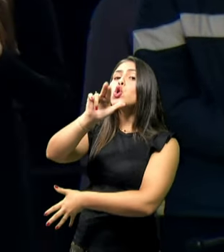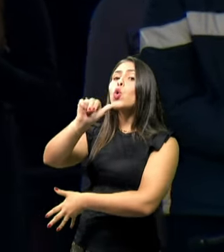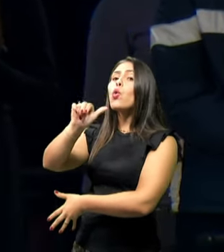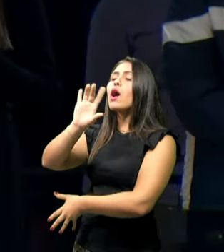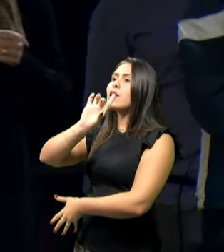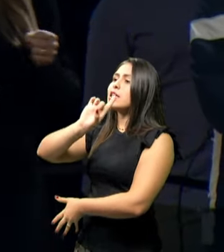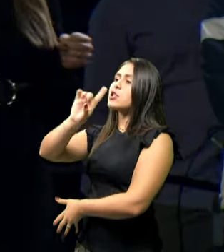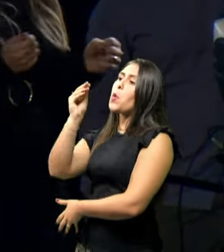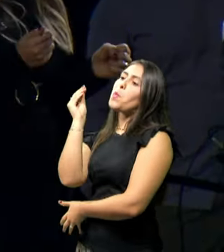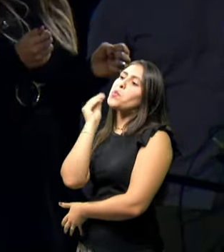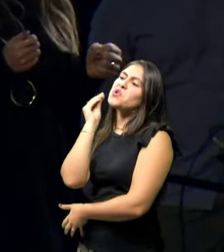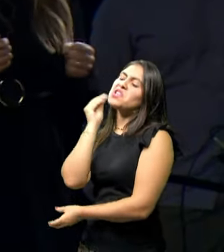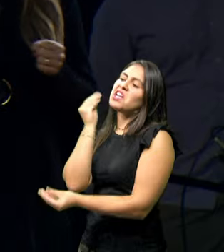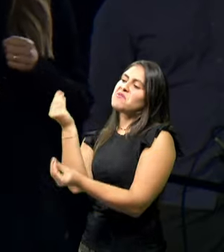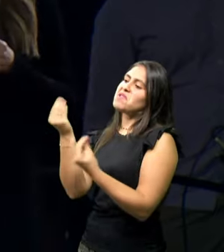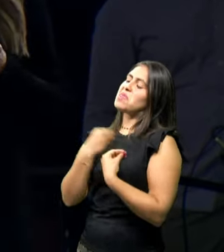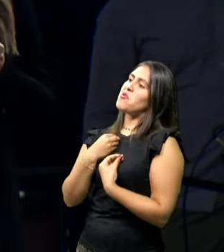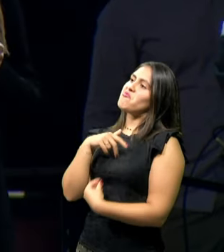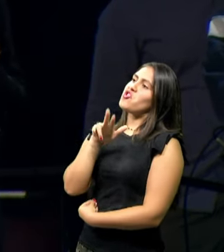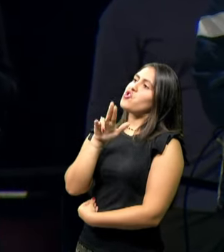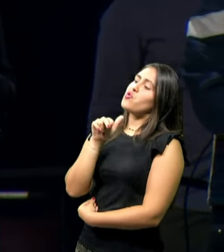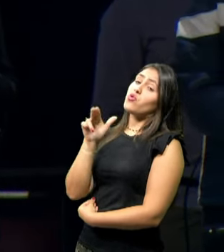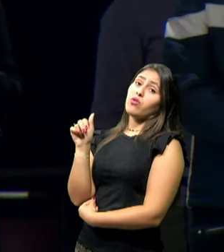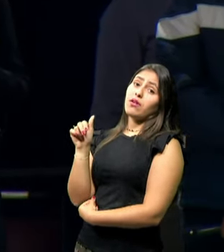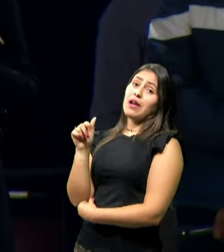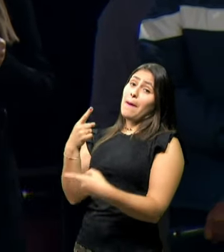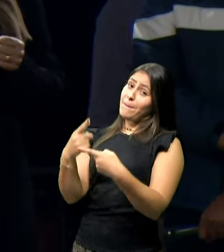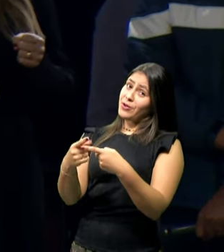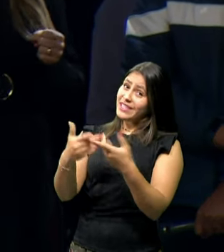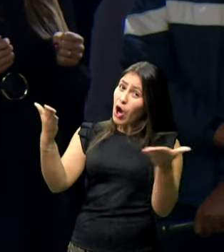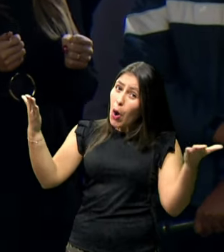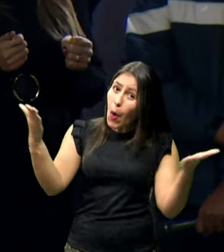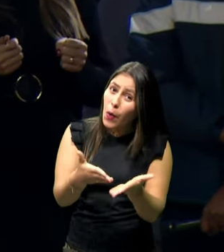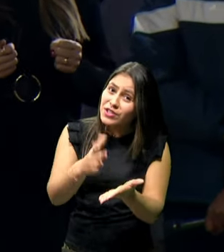deu uma oportunidade. Ele está te dando aqui hoje.